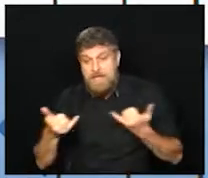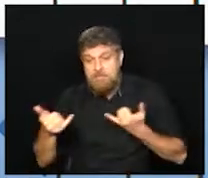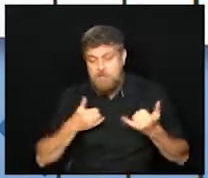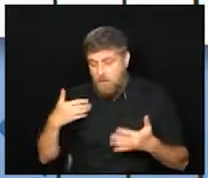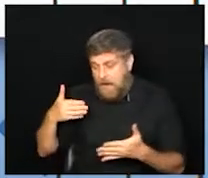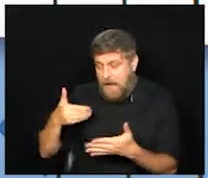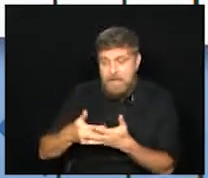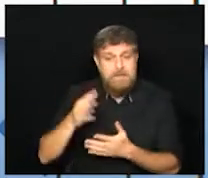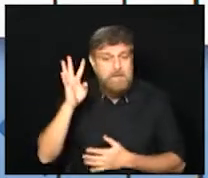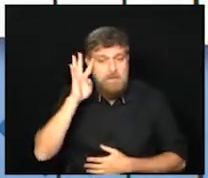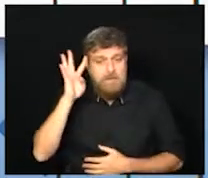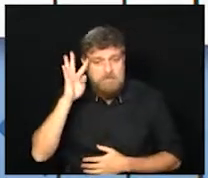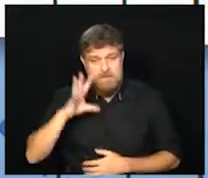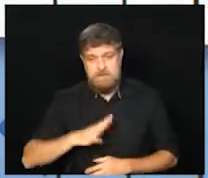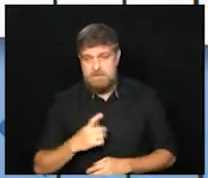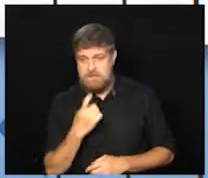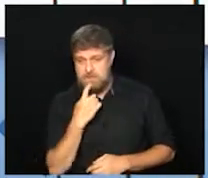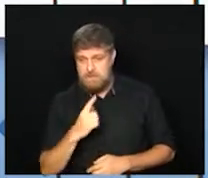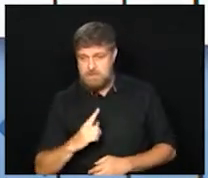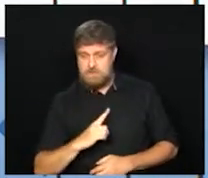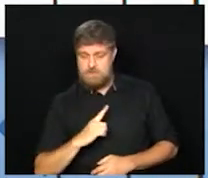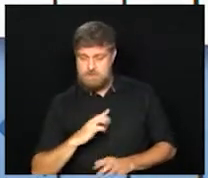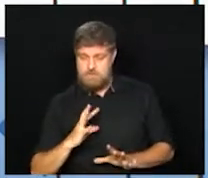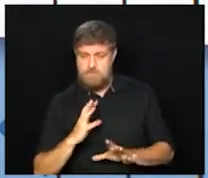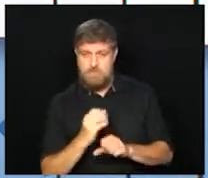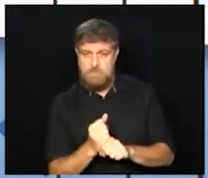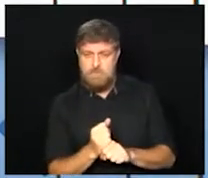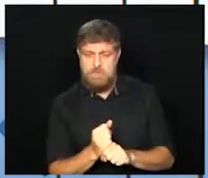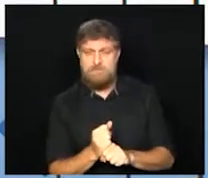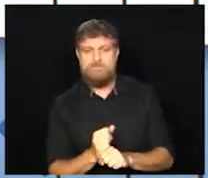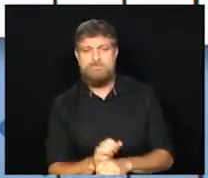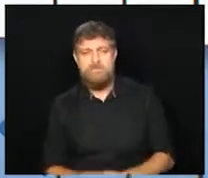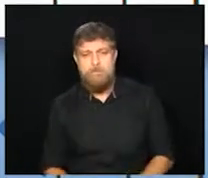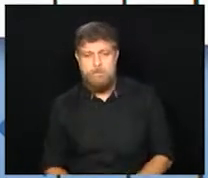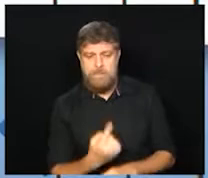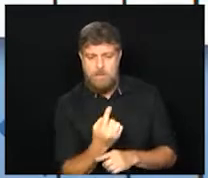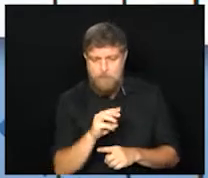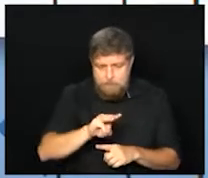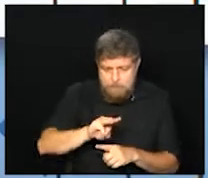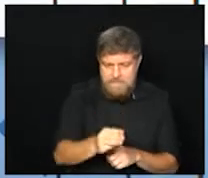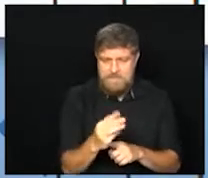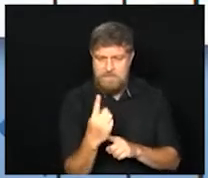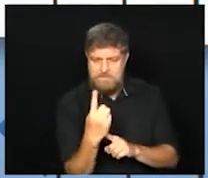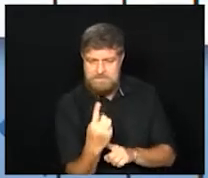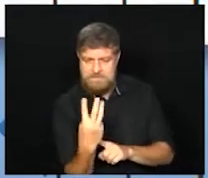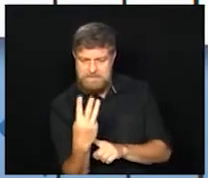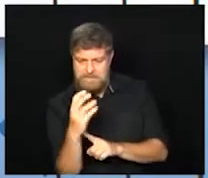esta quarta-feira, Campinas já tinha aí aplicado